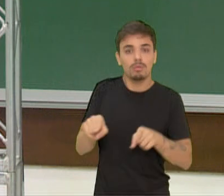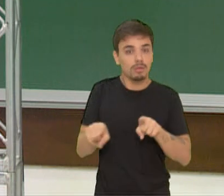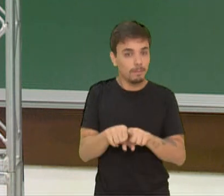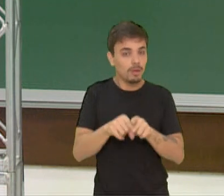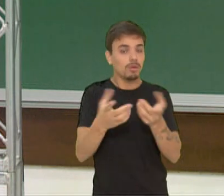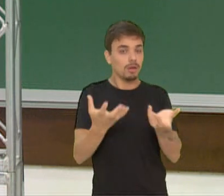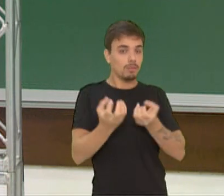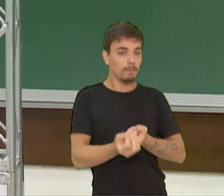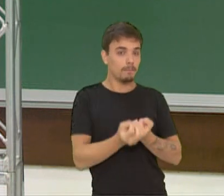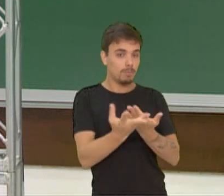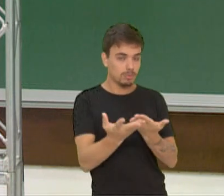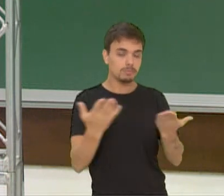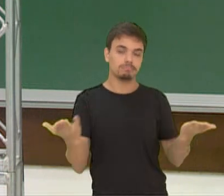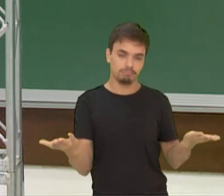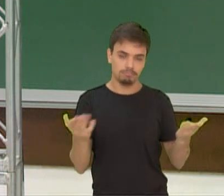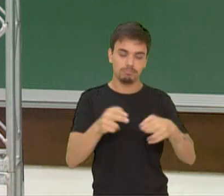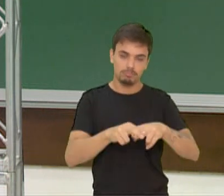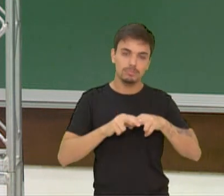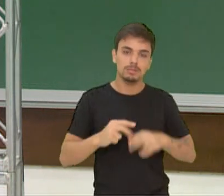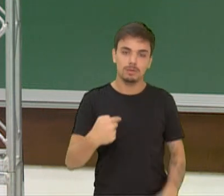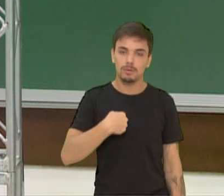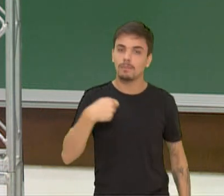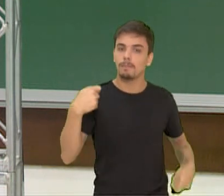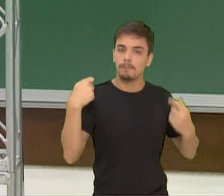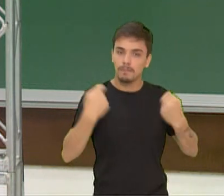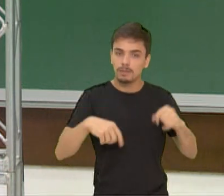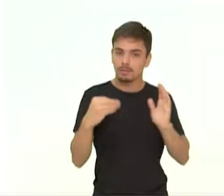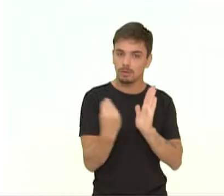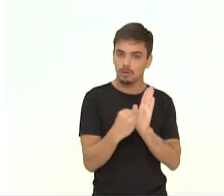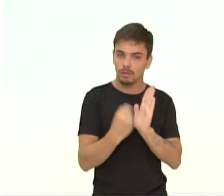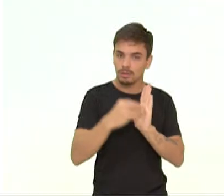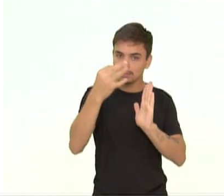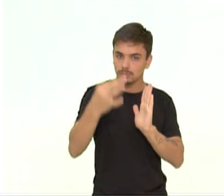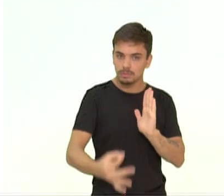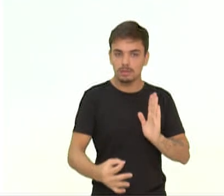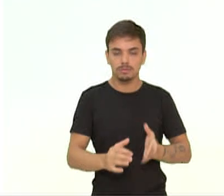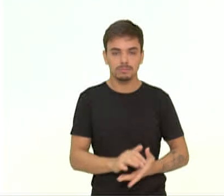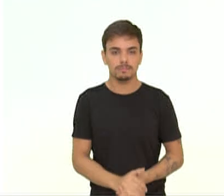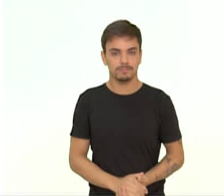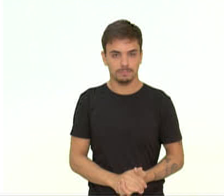quero passar ali. Então, eu preciso colocar certinho.